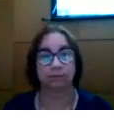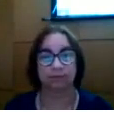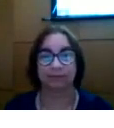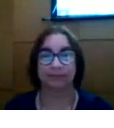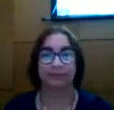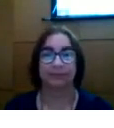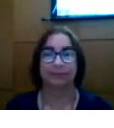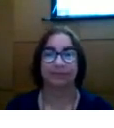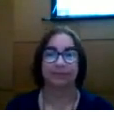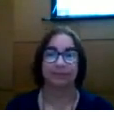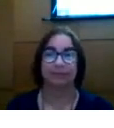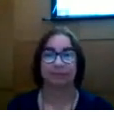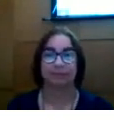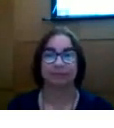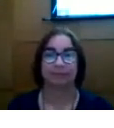paciente, né?